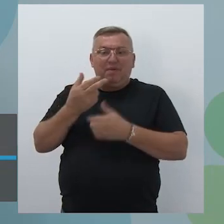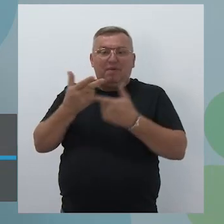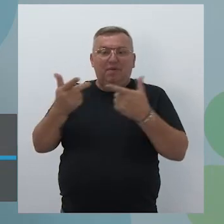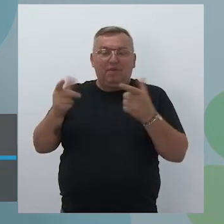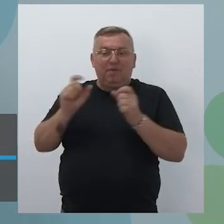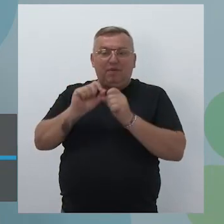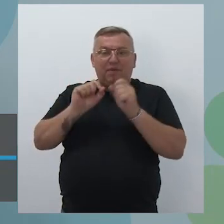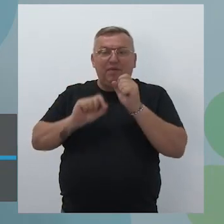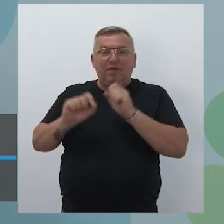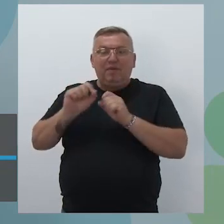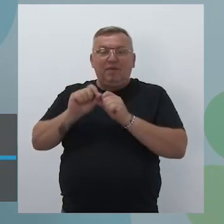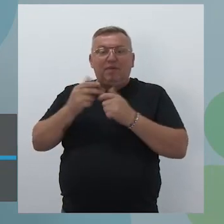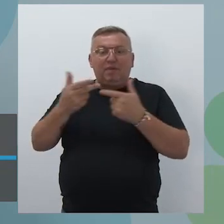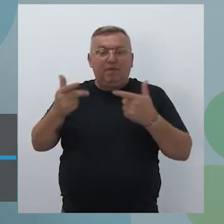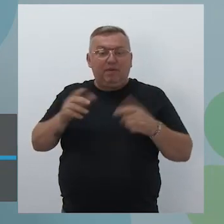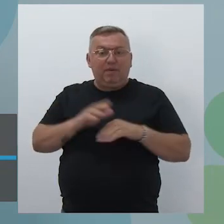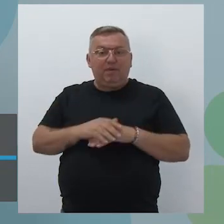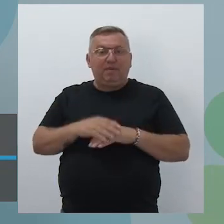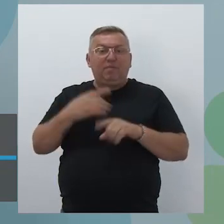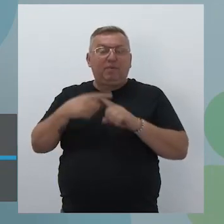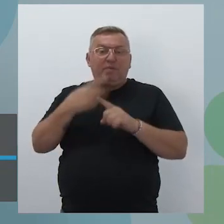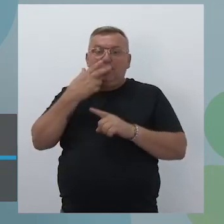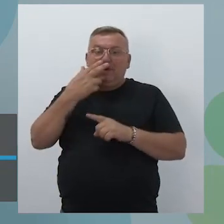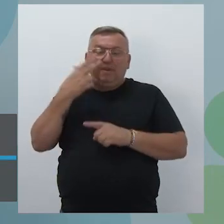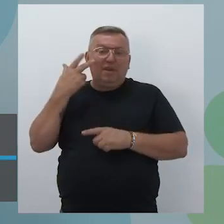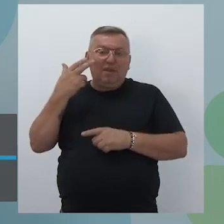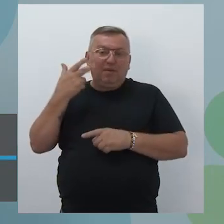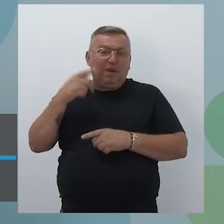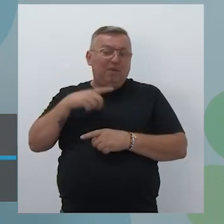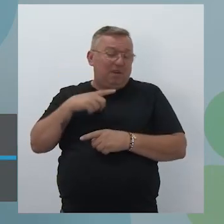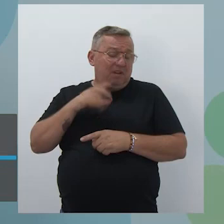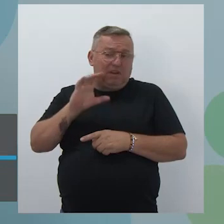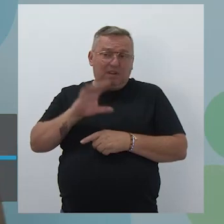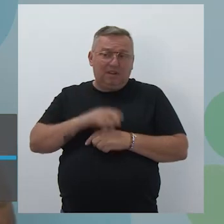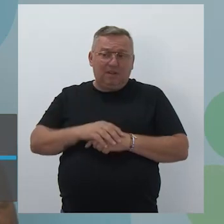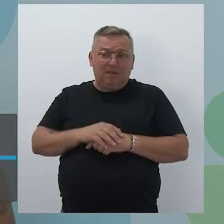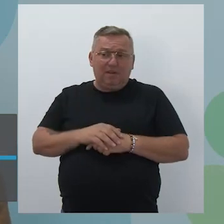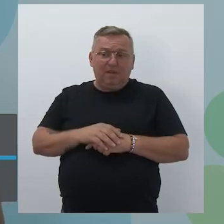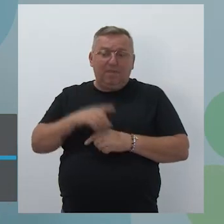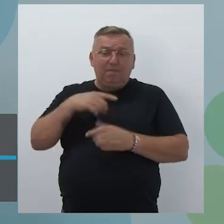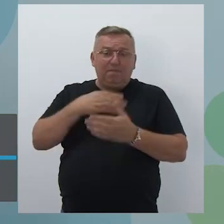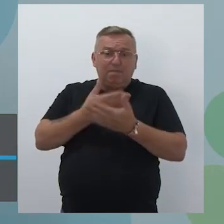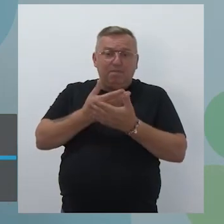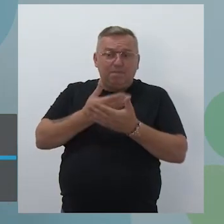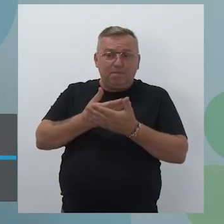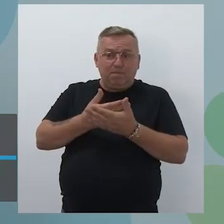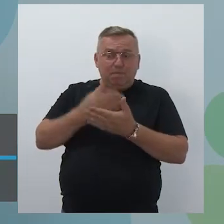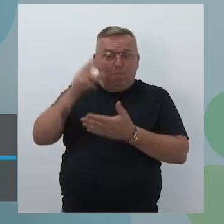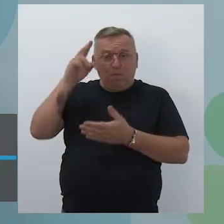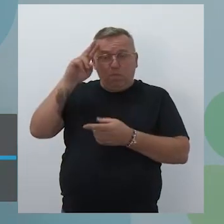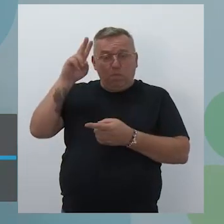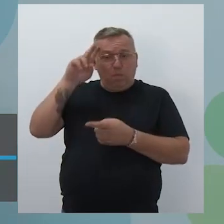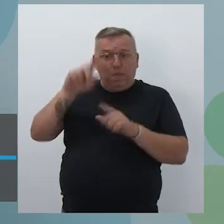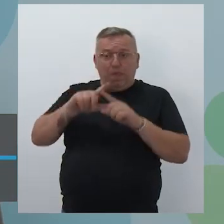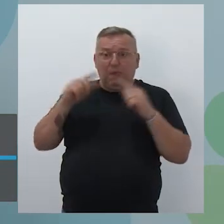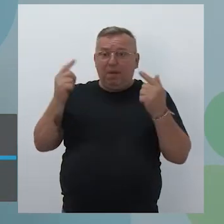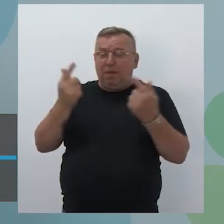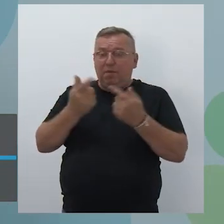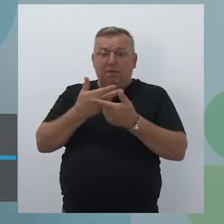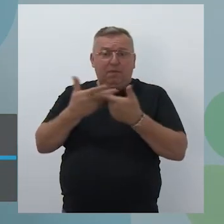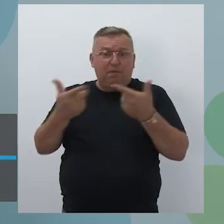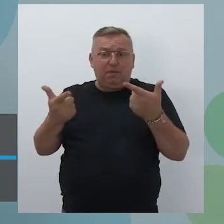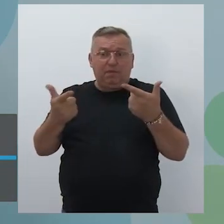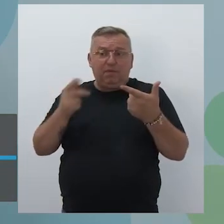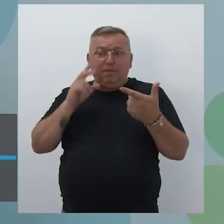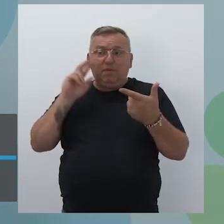foi desnaturalizado, que até então parecia natural. Não, tem que ser assim. Eu vou estudar história, geografia ou qualquer outra coisa. Eu